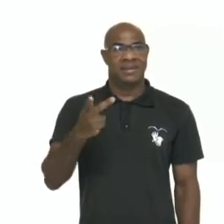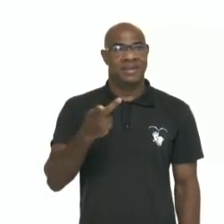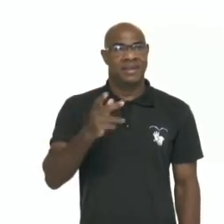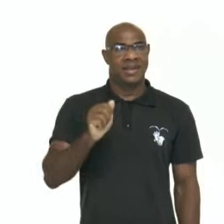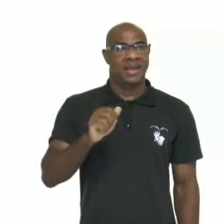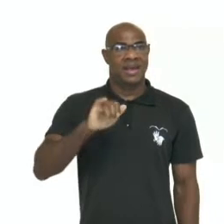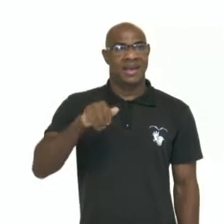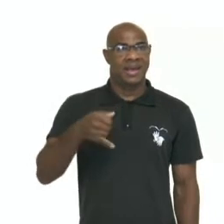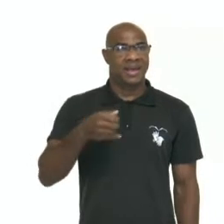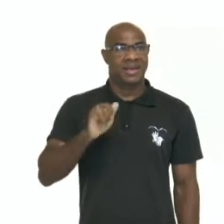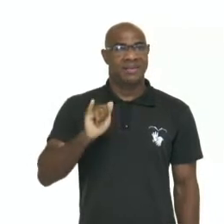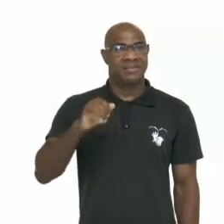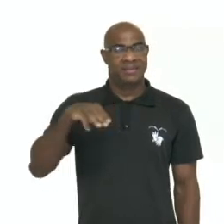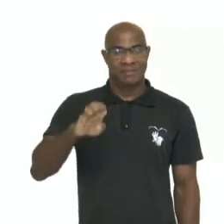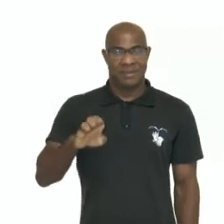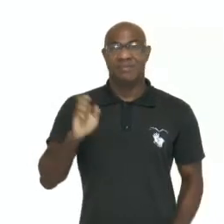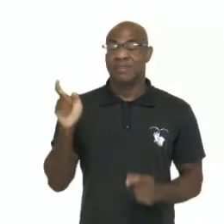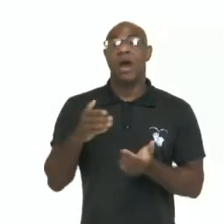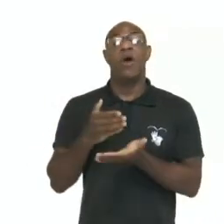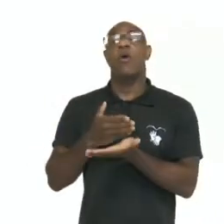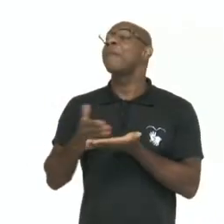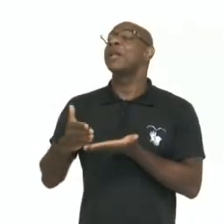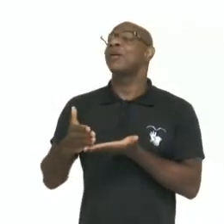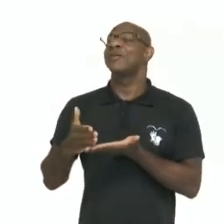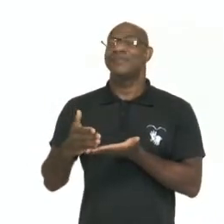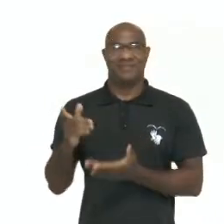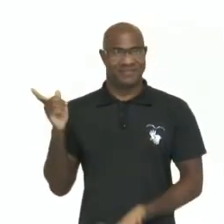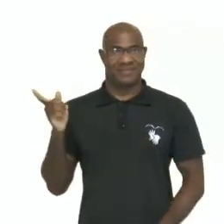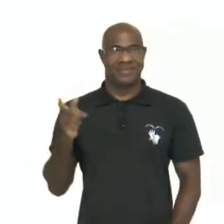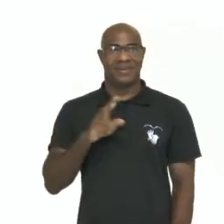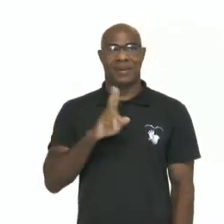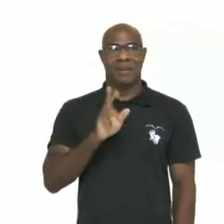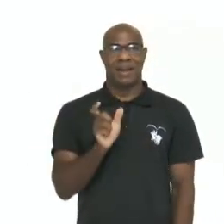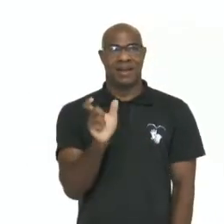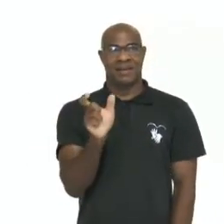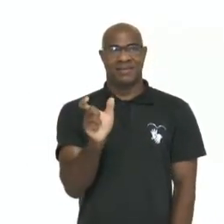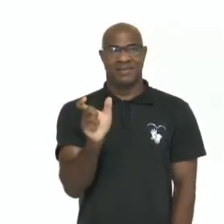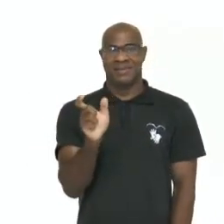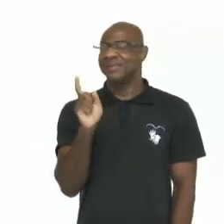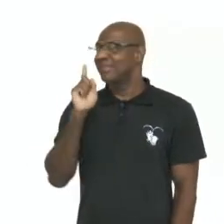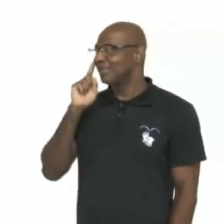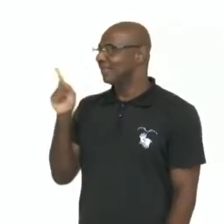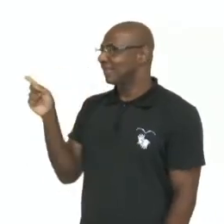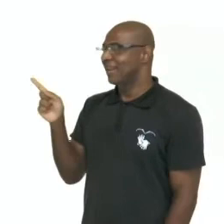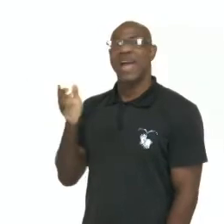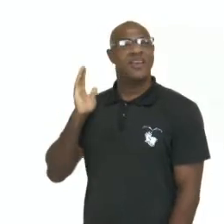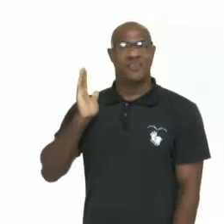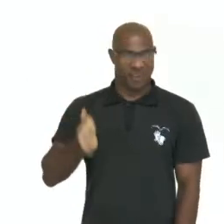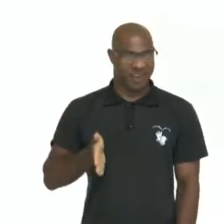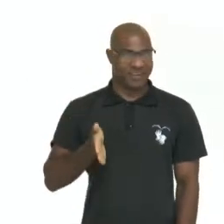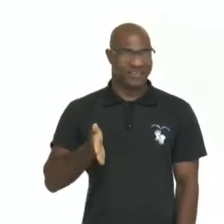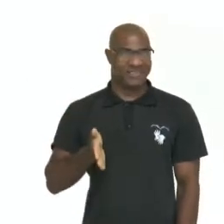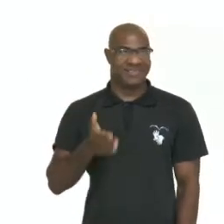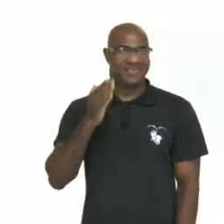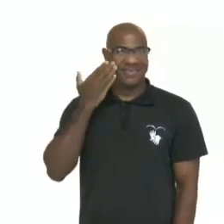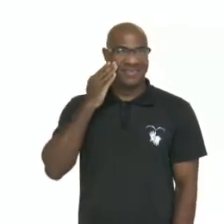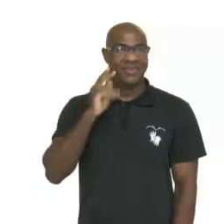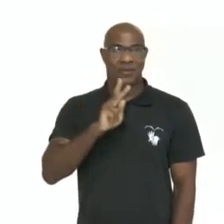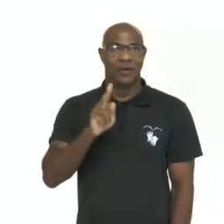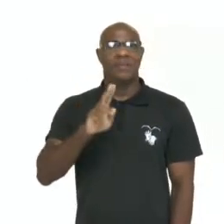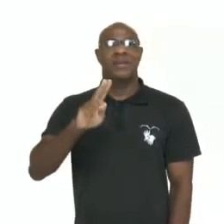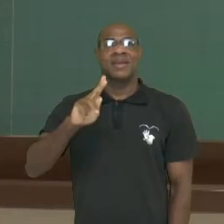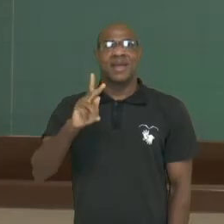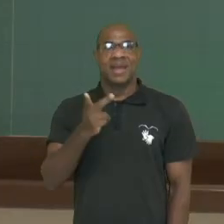marcação de pontos deve ser feita com golpes limpos, potentes e de qualidade técnica.